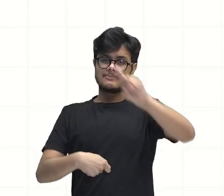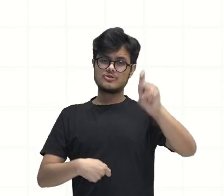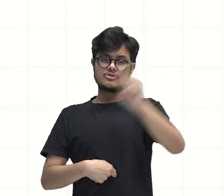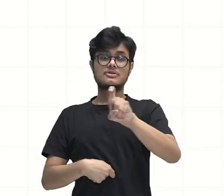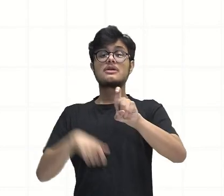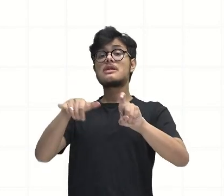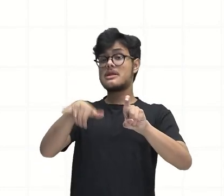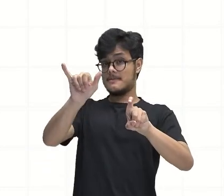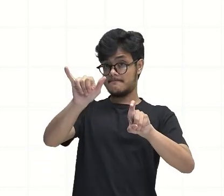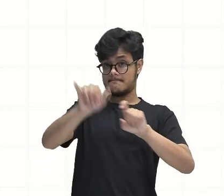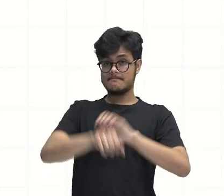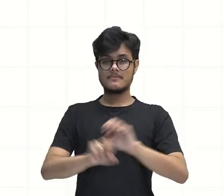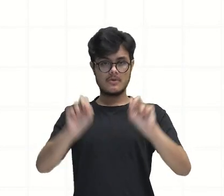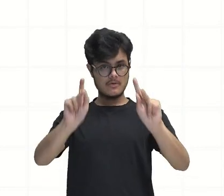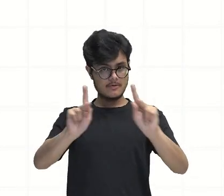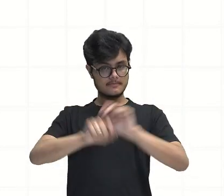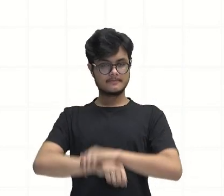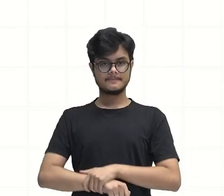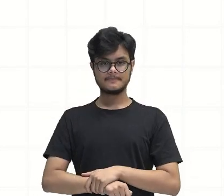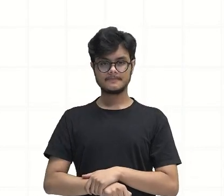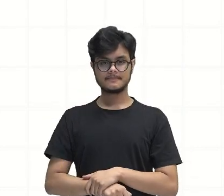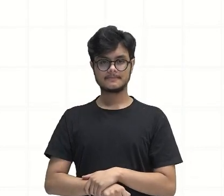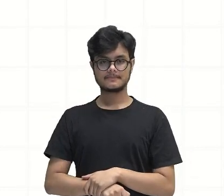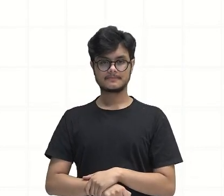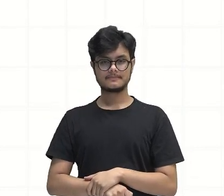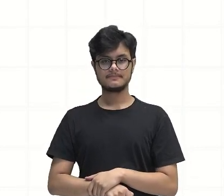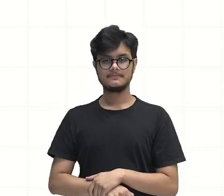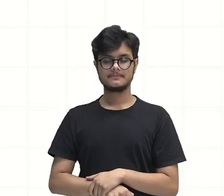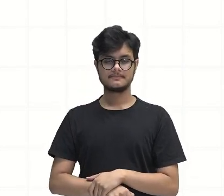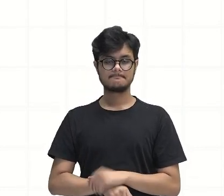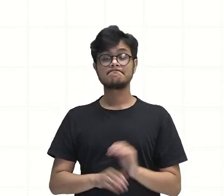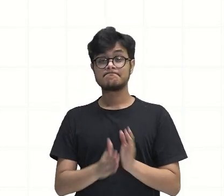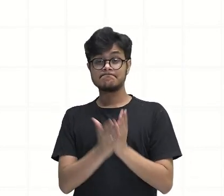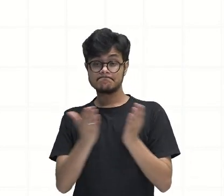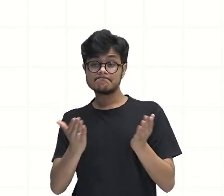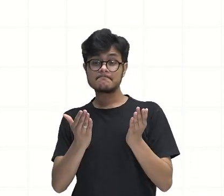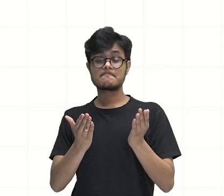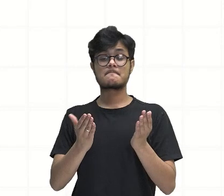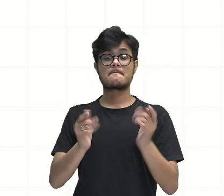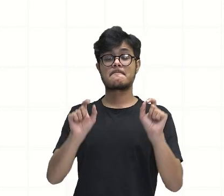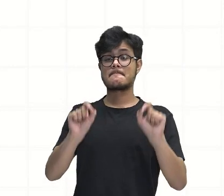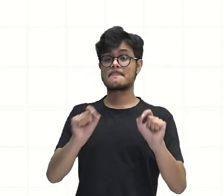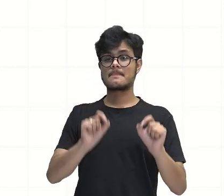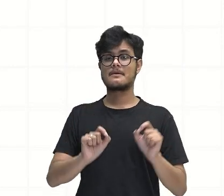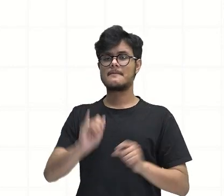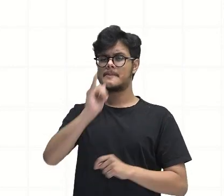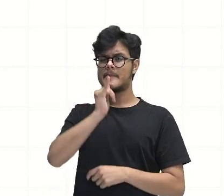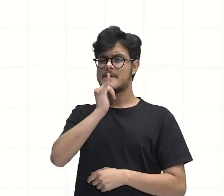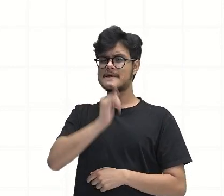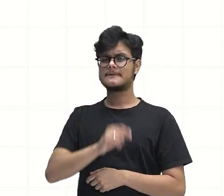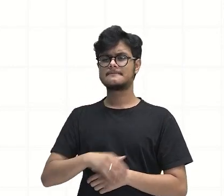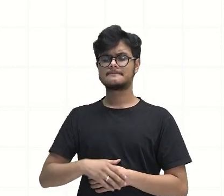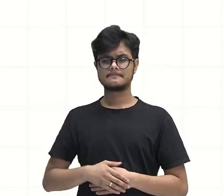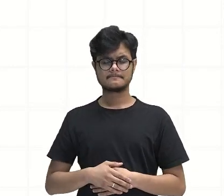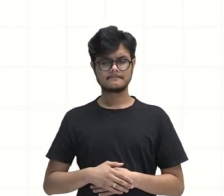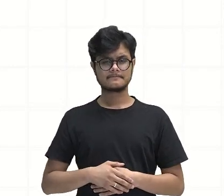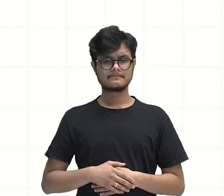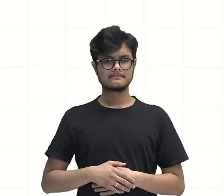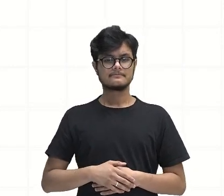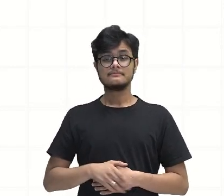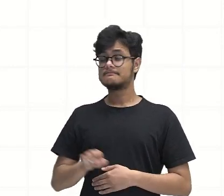y. Tá certo? Então, ó, da mesma forma, quem seria aqui, ó, nesse eixo